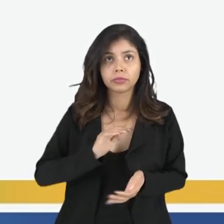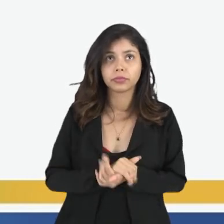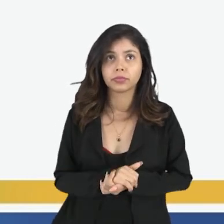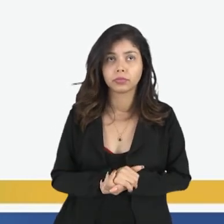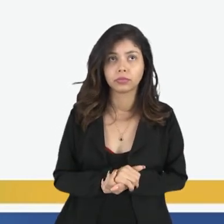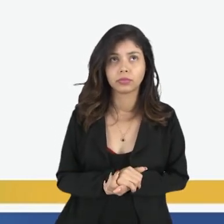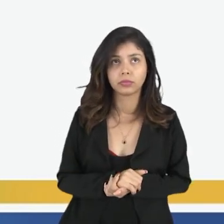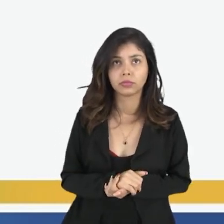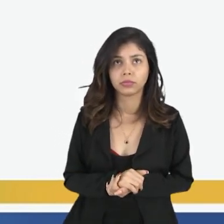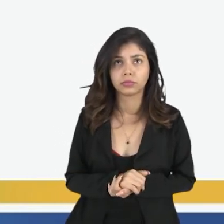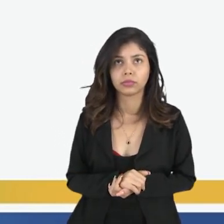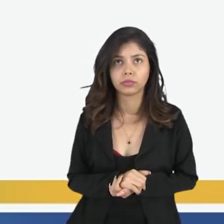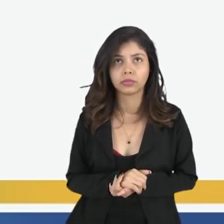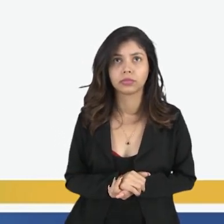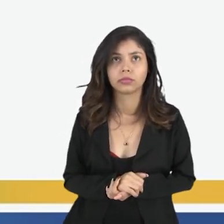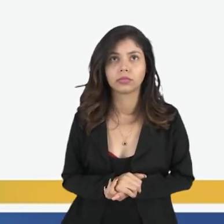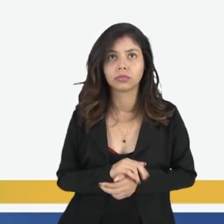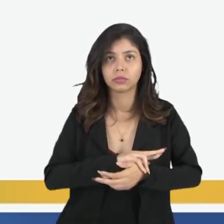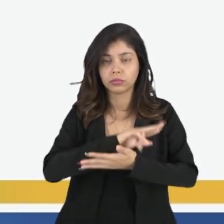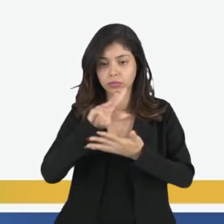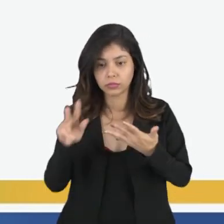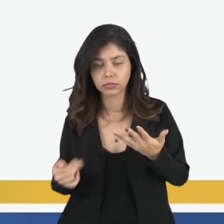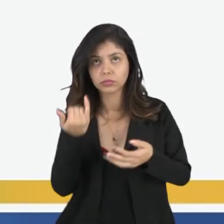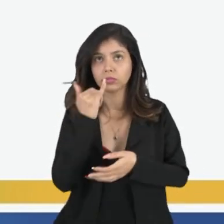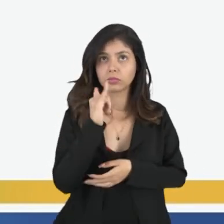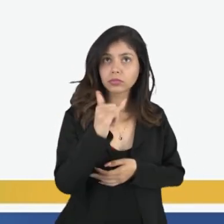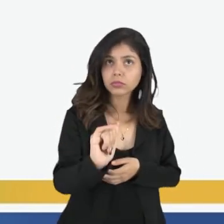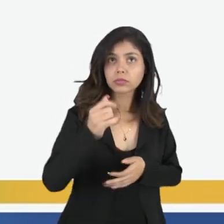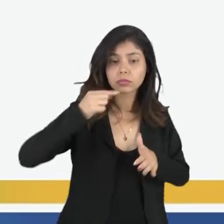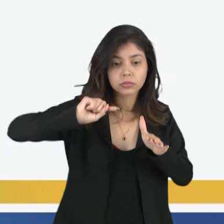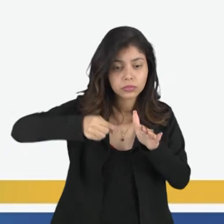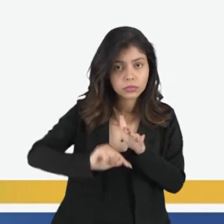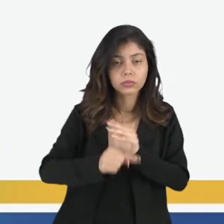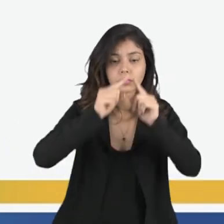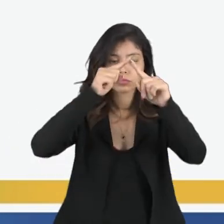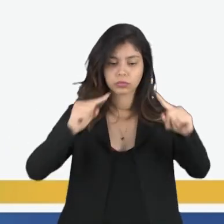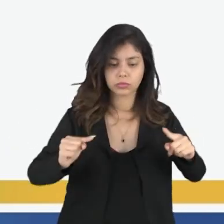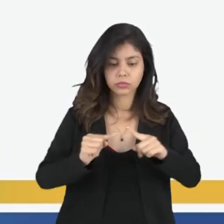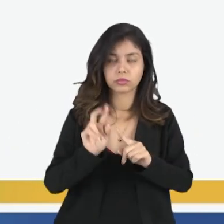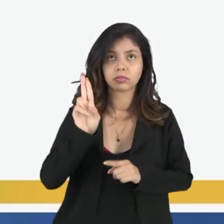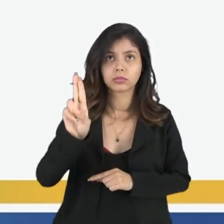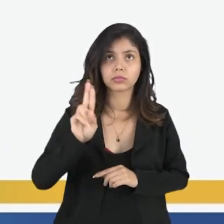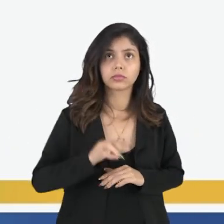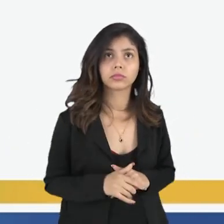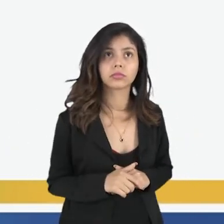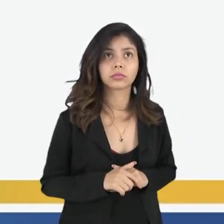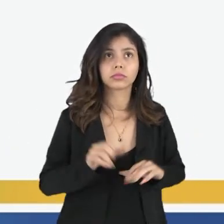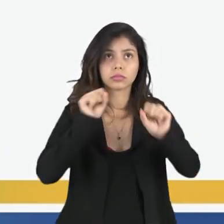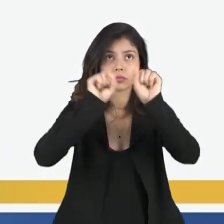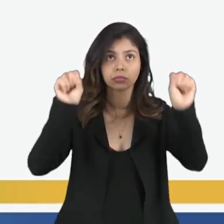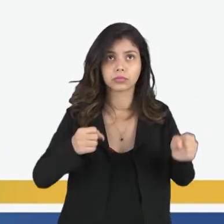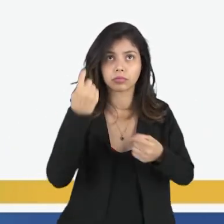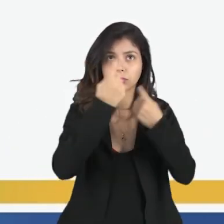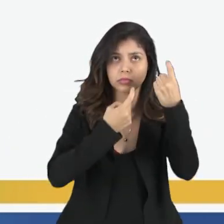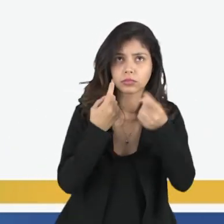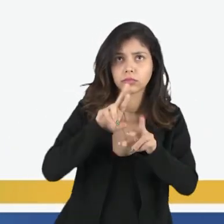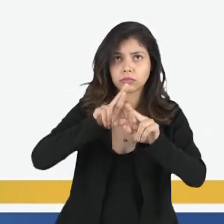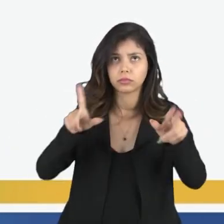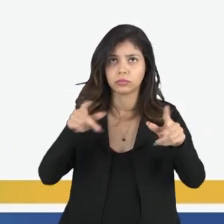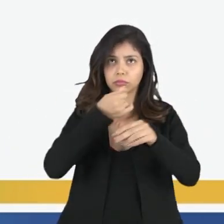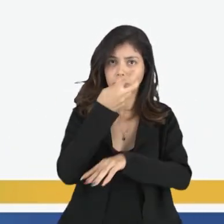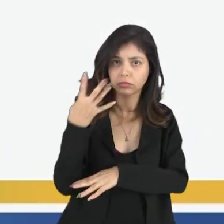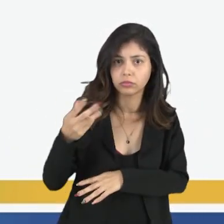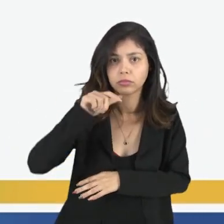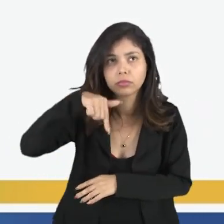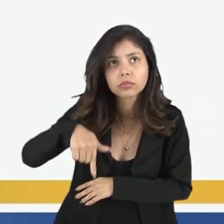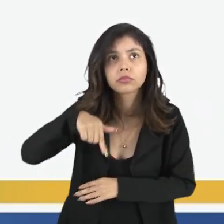que ela diz o seguinte, que a variação da energia interna de um sistema é expressa por meio da diferença